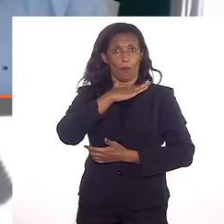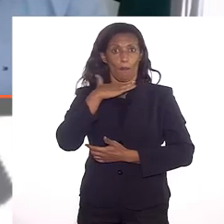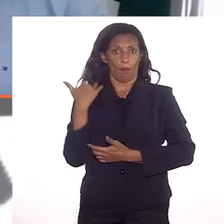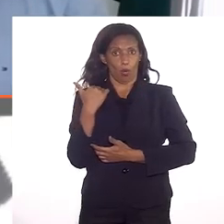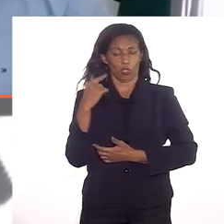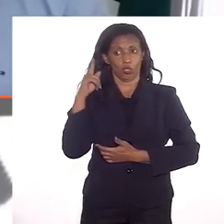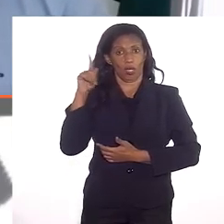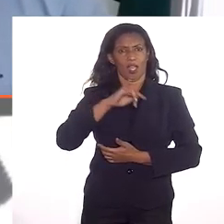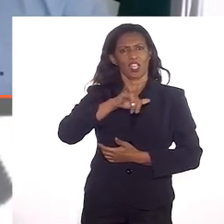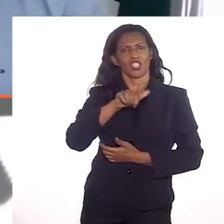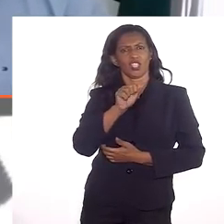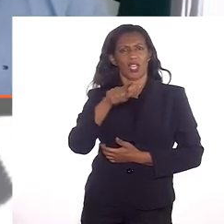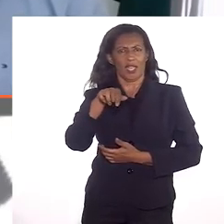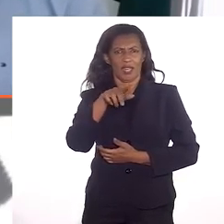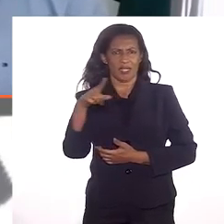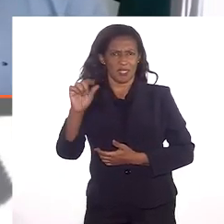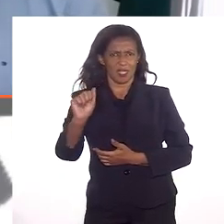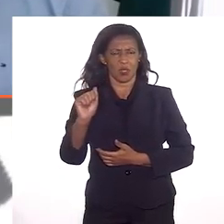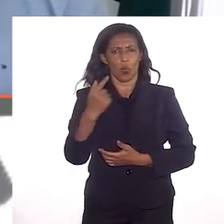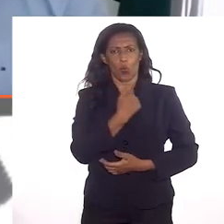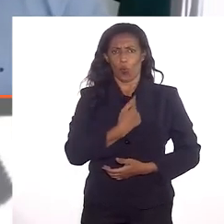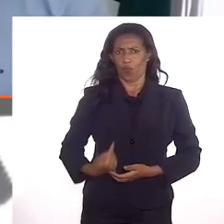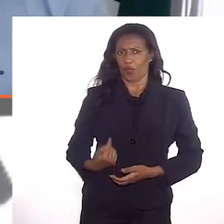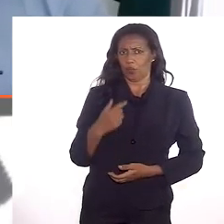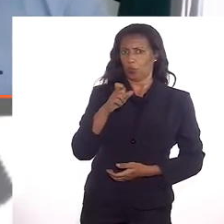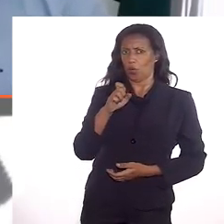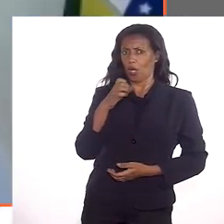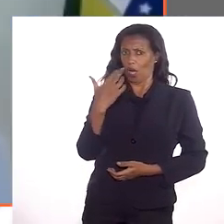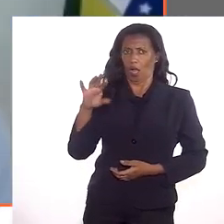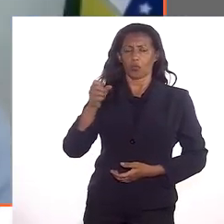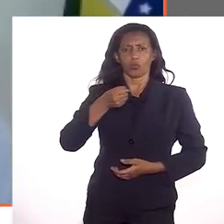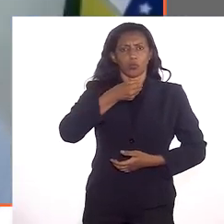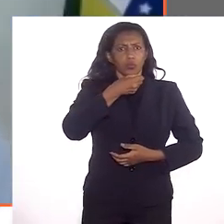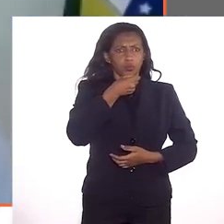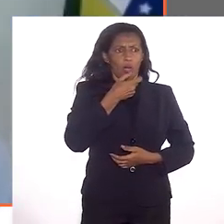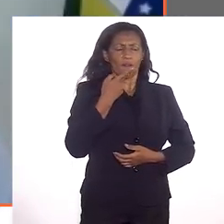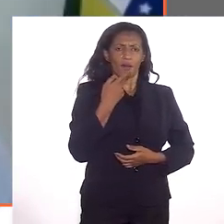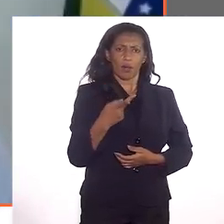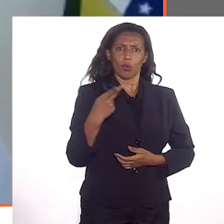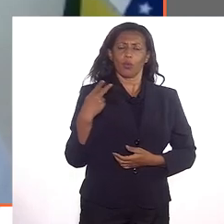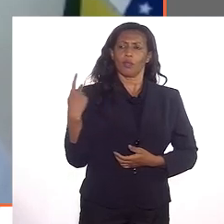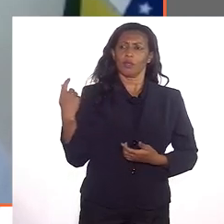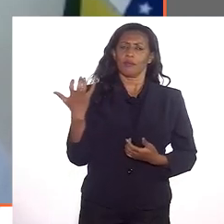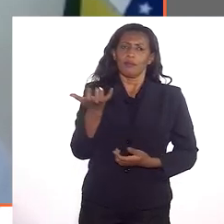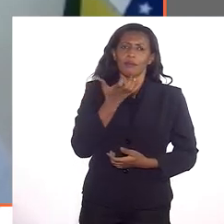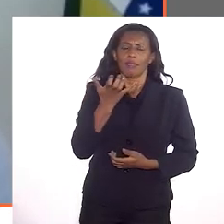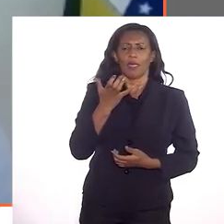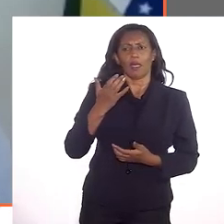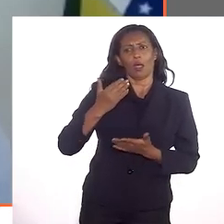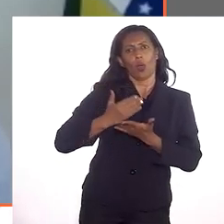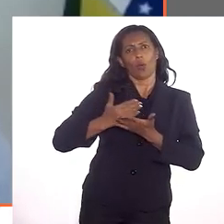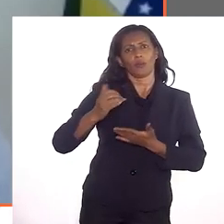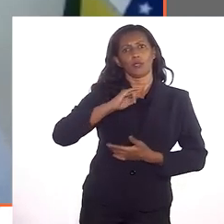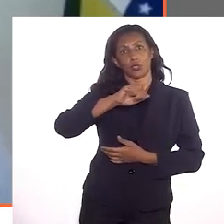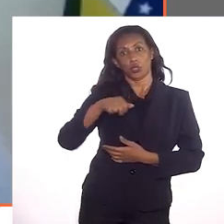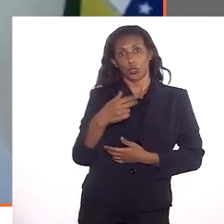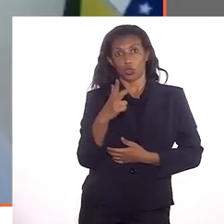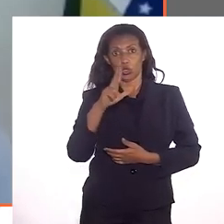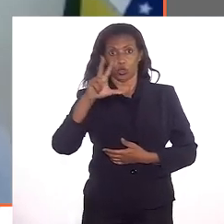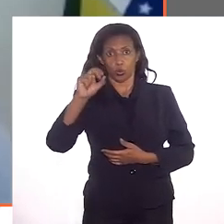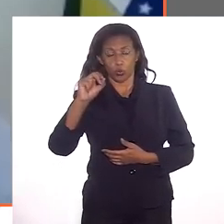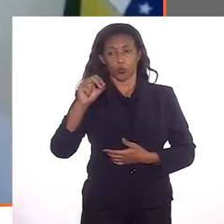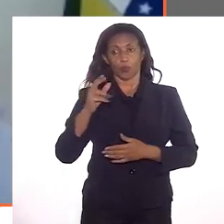Jacarezinho, o governador Cláudio Castro fez menção, divulgou, né, se pronunciou, falando que pretende, a partir do segundo semestre deste